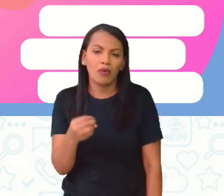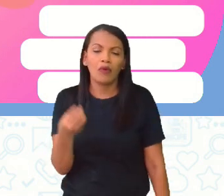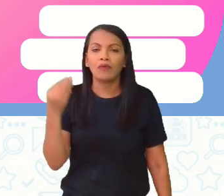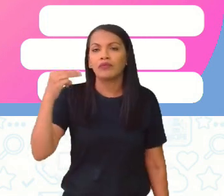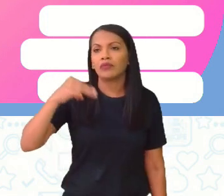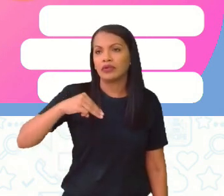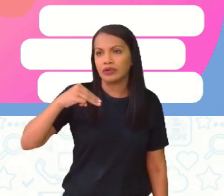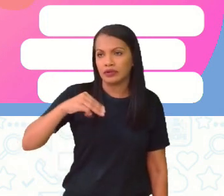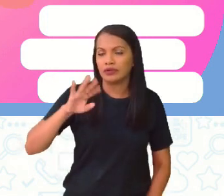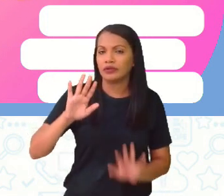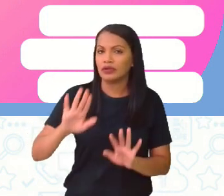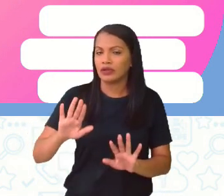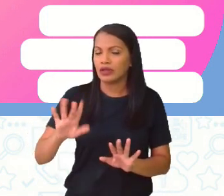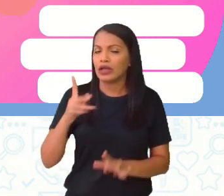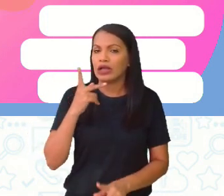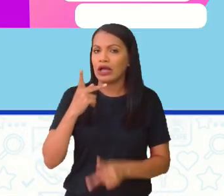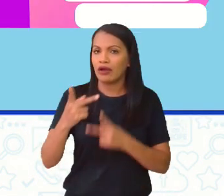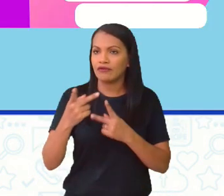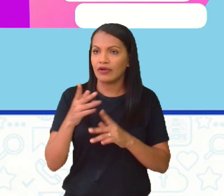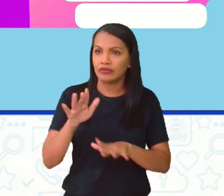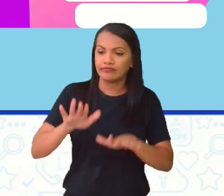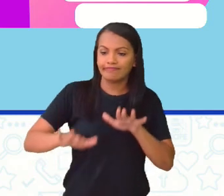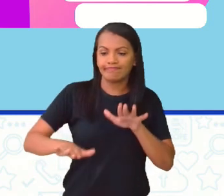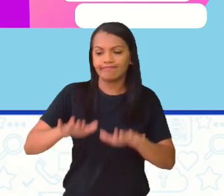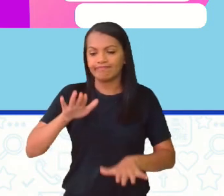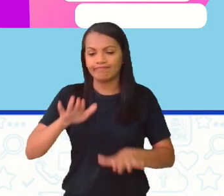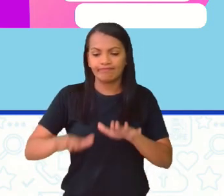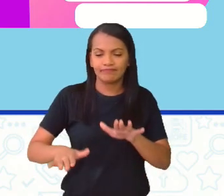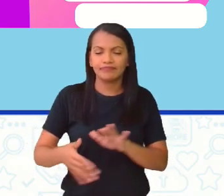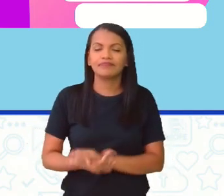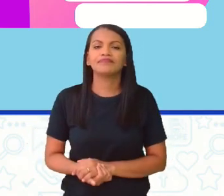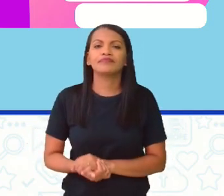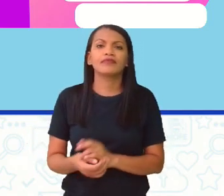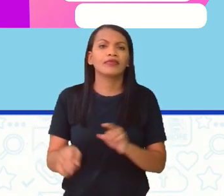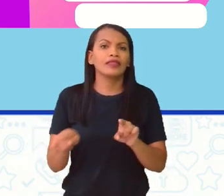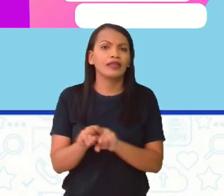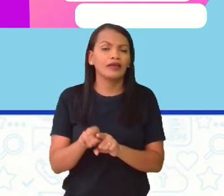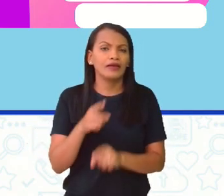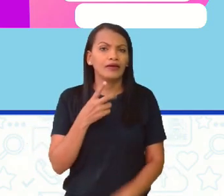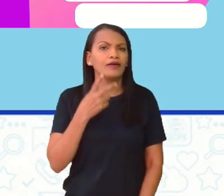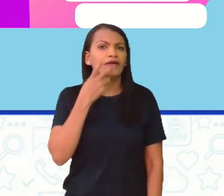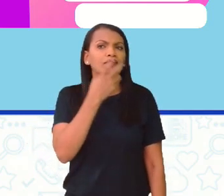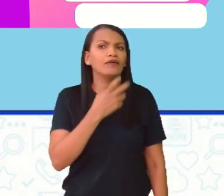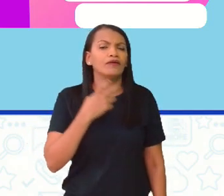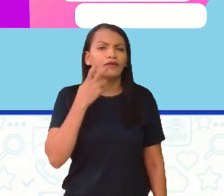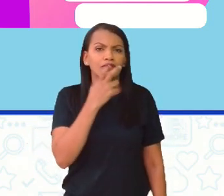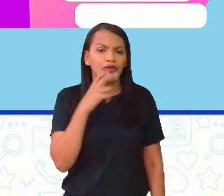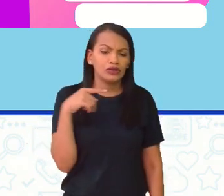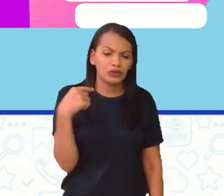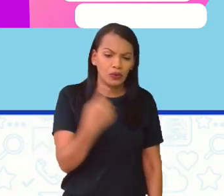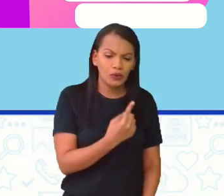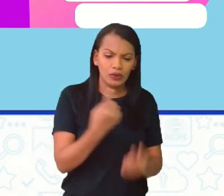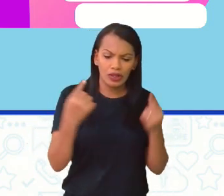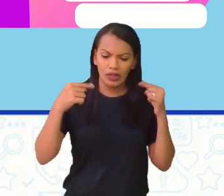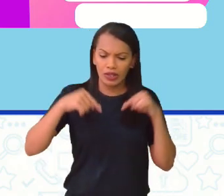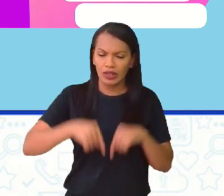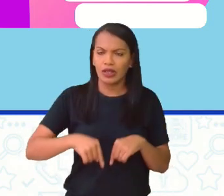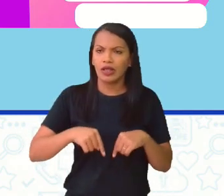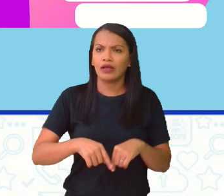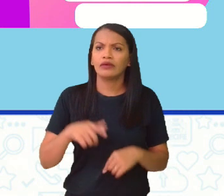ser modulada, não é? A oralidade, não é? Que nós estamos aqui falando, não